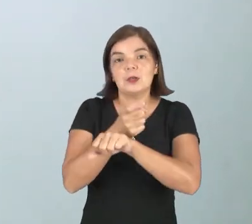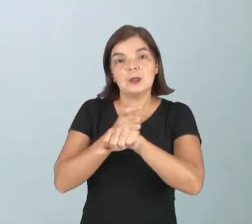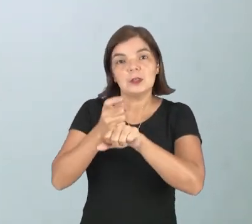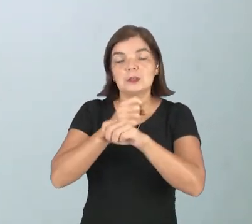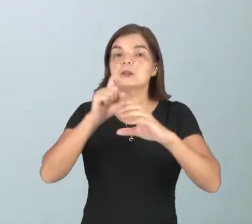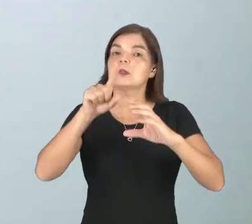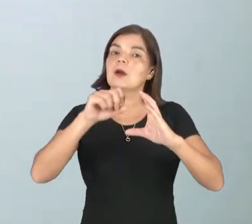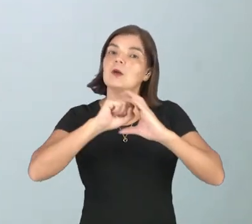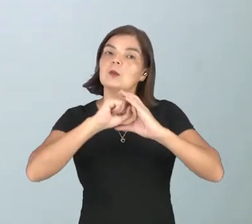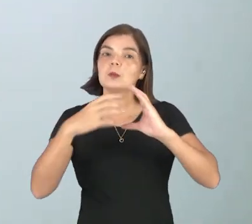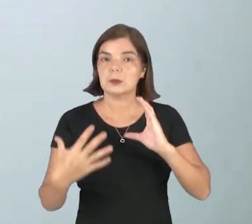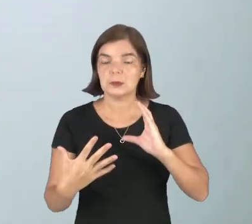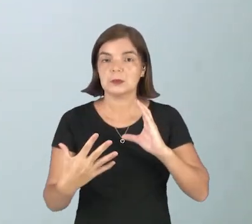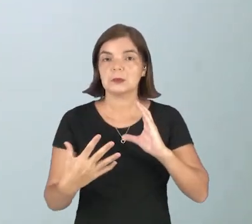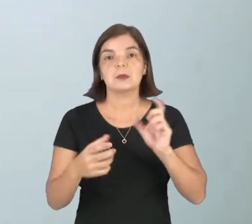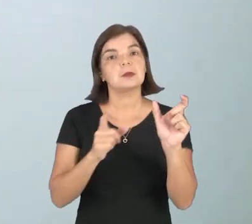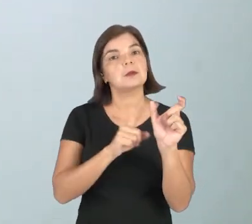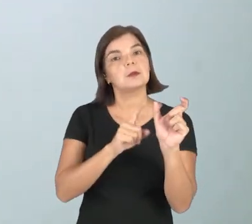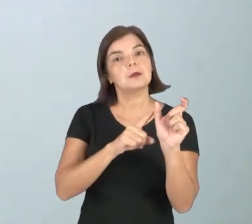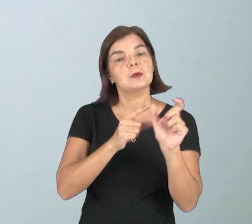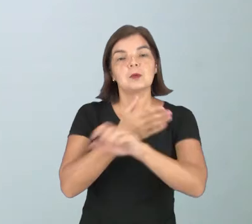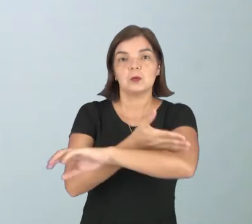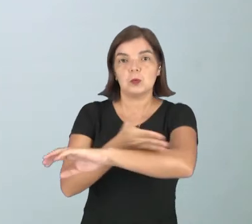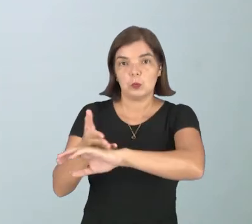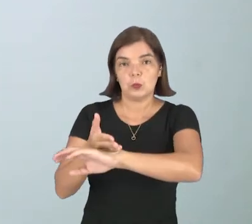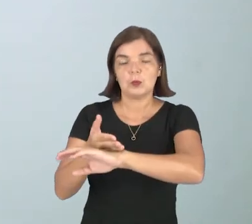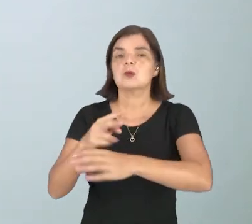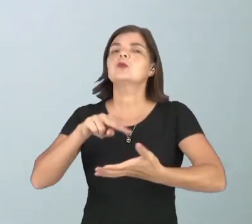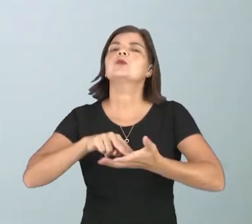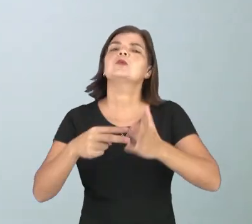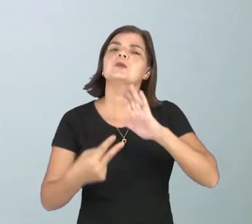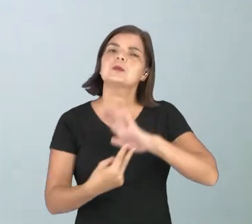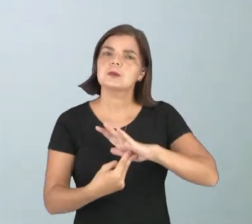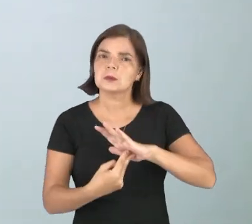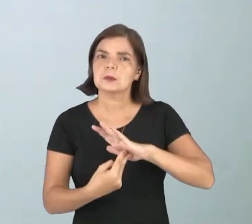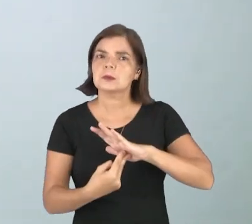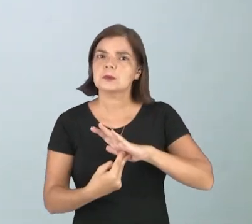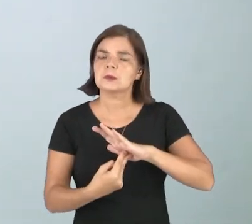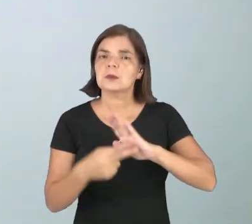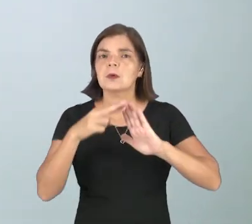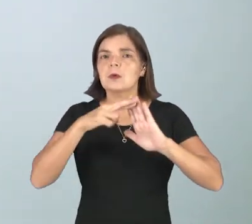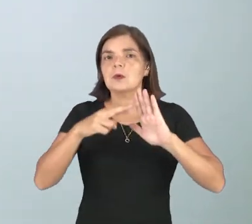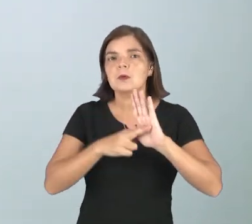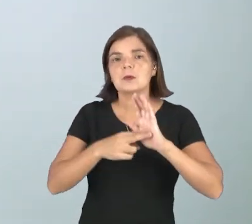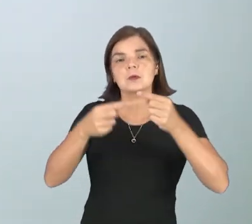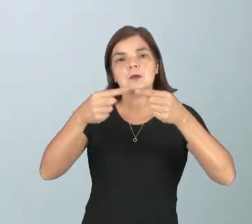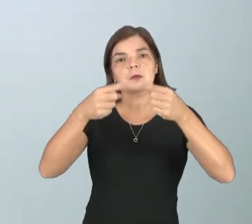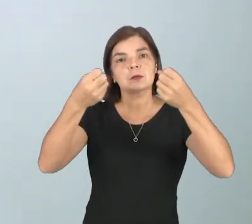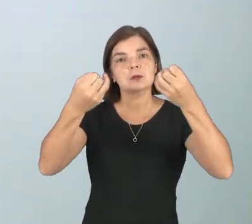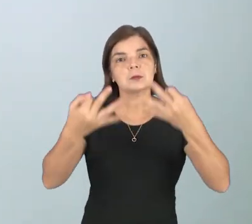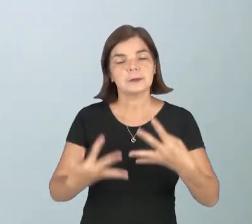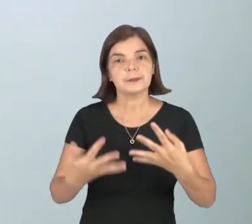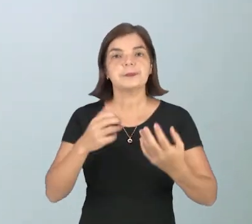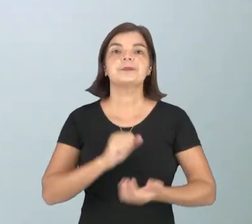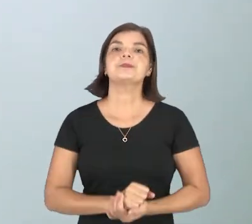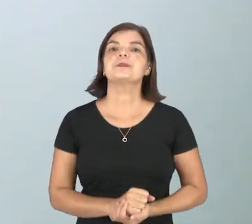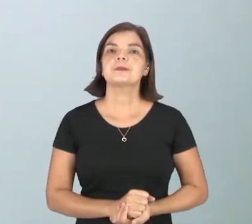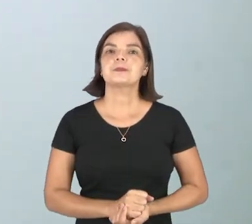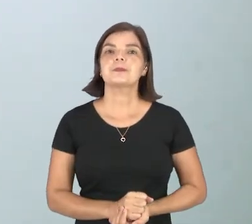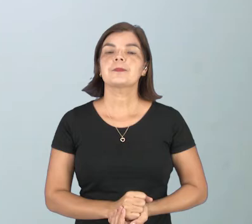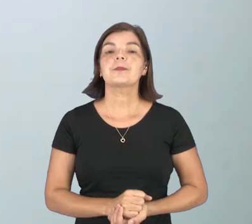uma característica, que é a palavra branco. O que acontece? O que a regra de concordância nominal